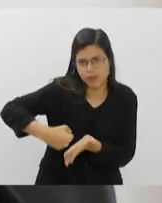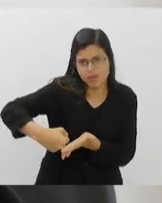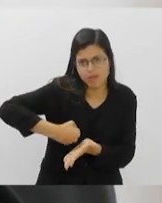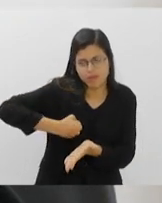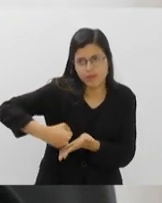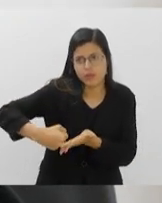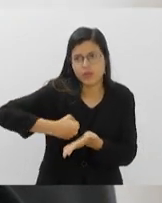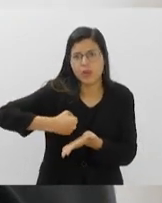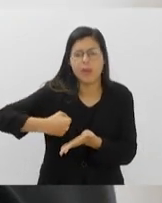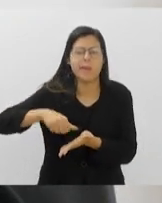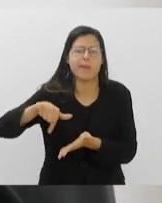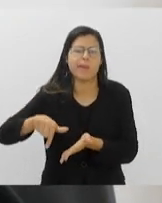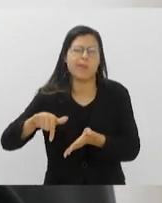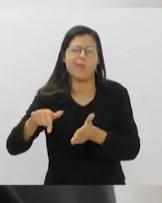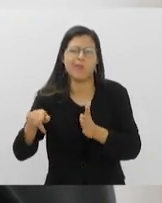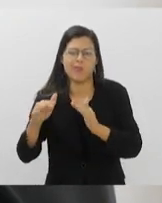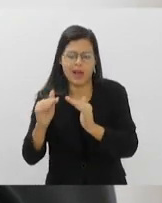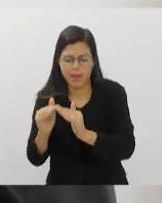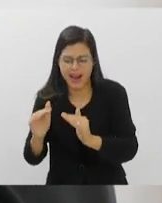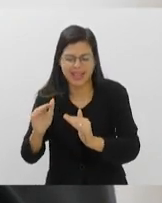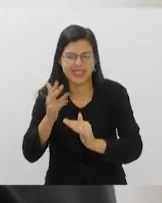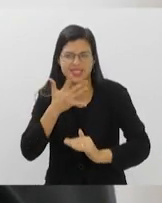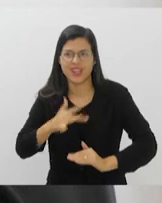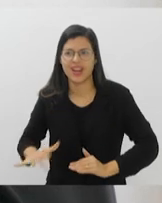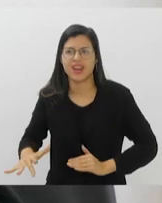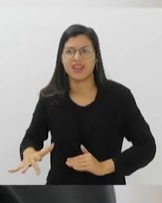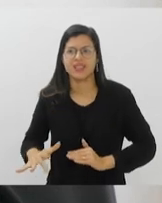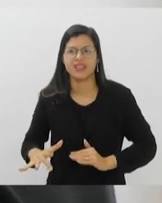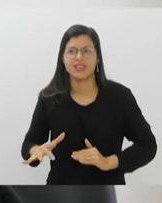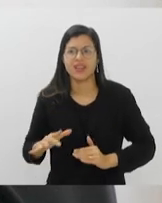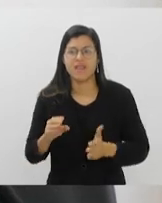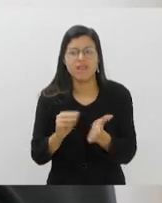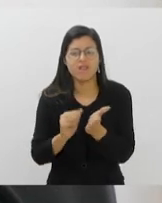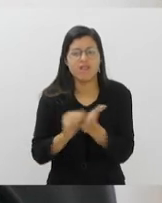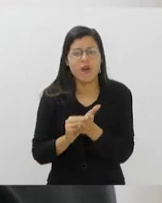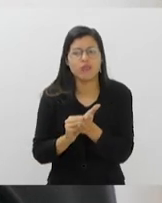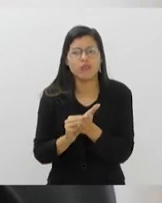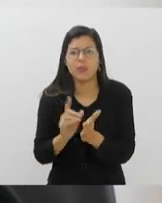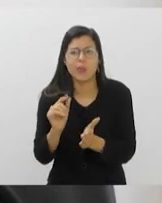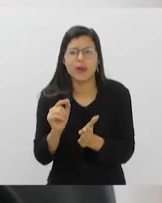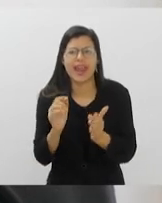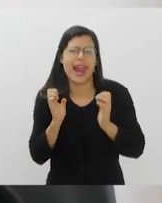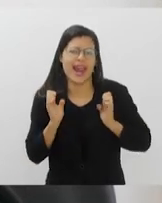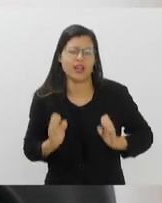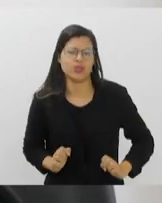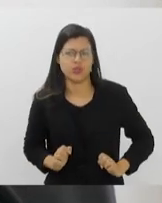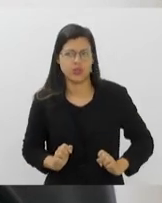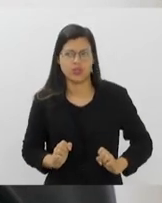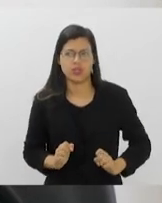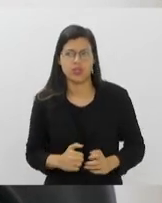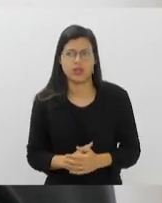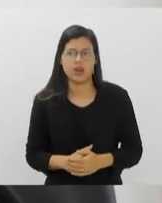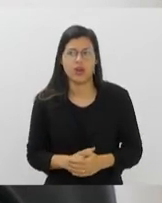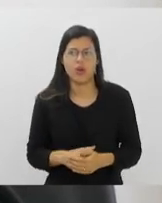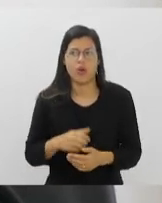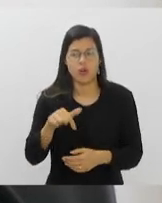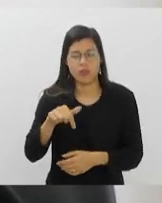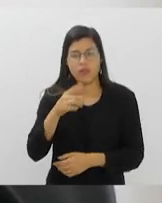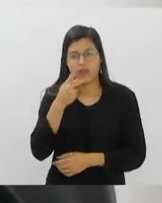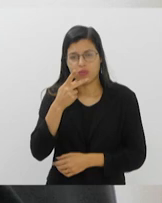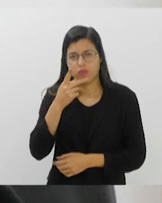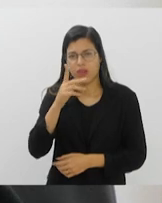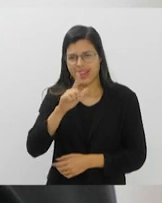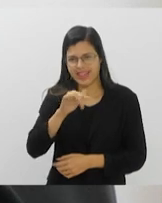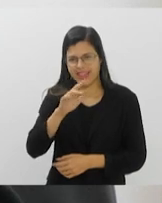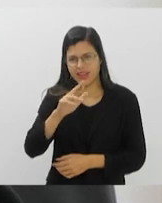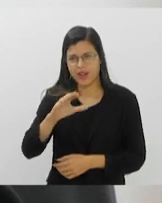de crianças então falta o bom senso falta a pessoa Como dizia o desembargadora lírio Cavalieri atrás